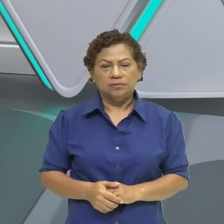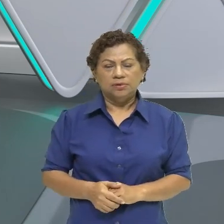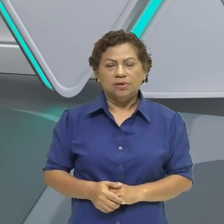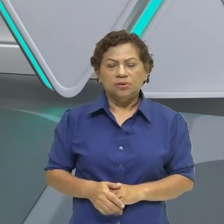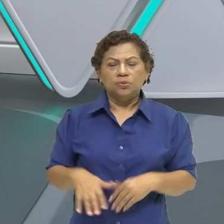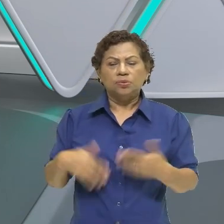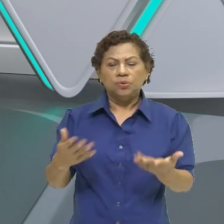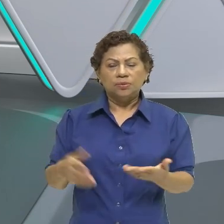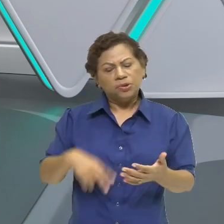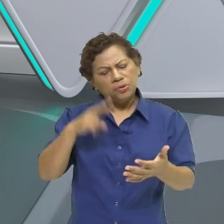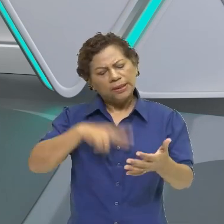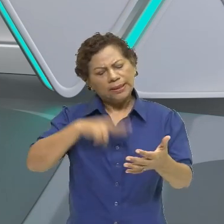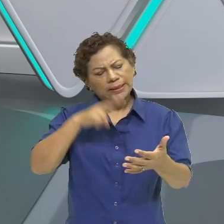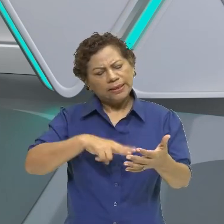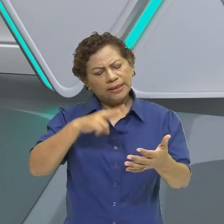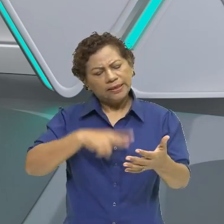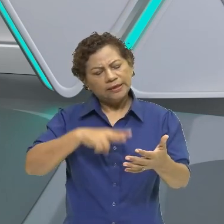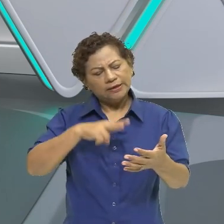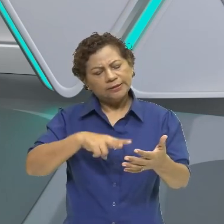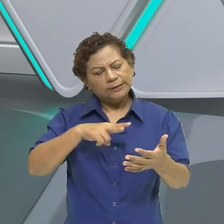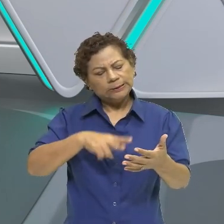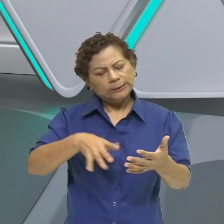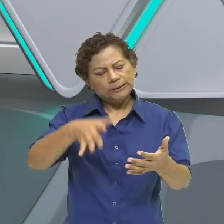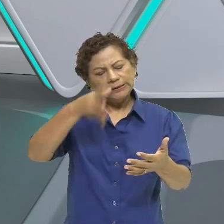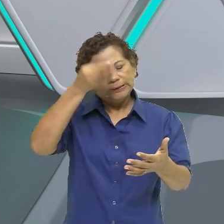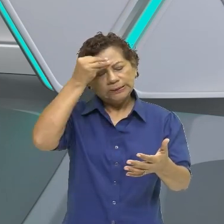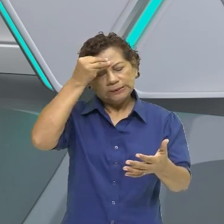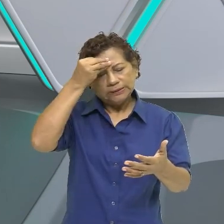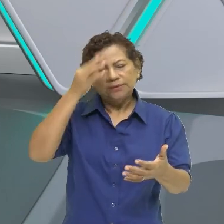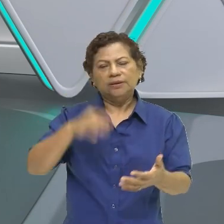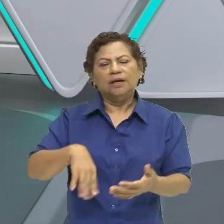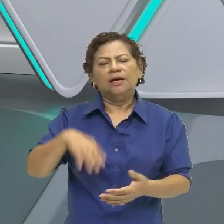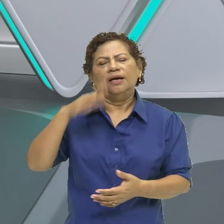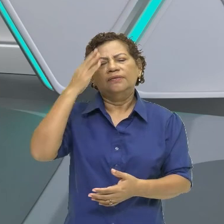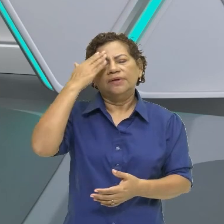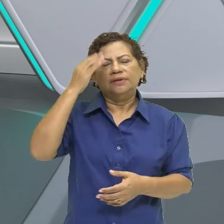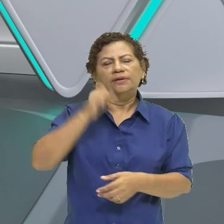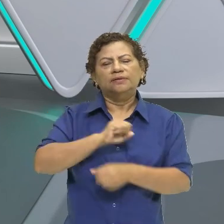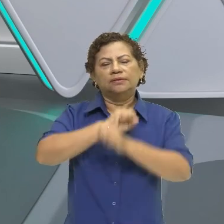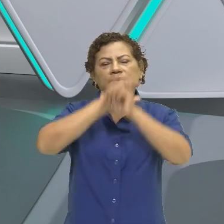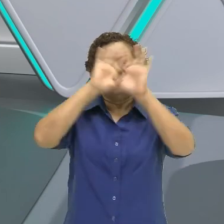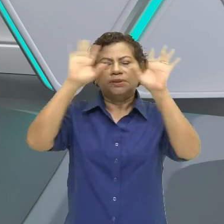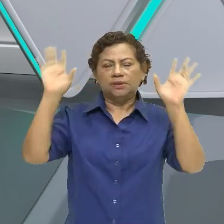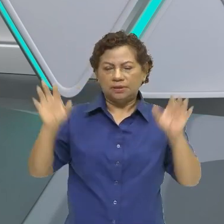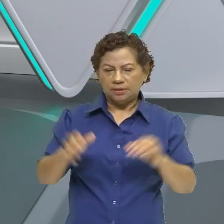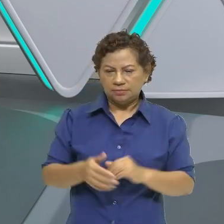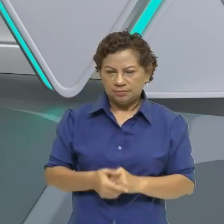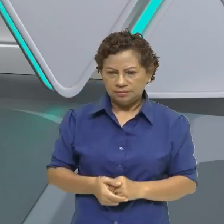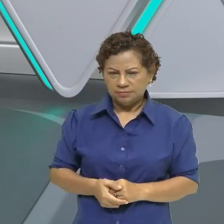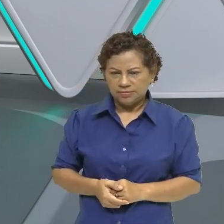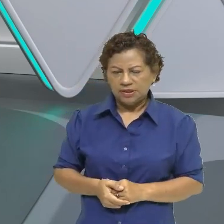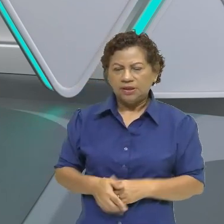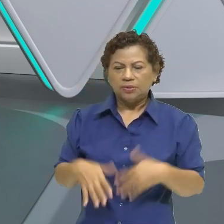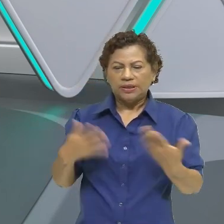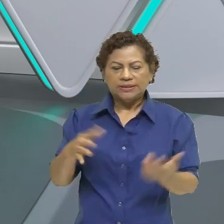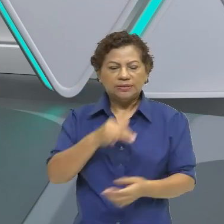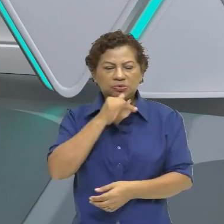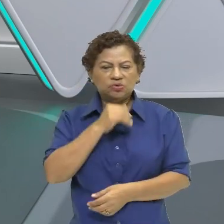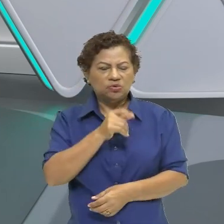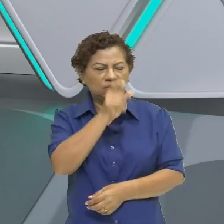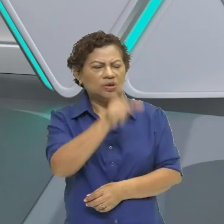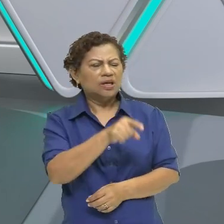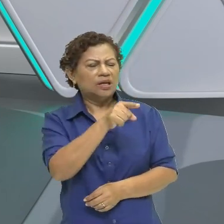conhece realmente a fundo, ela vai deixar os seus preconceitos. É como você vê uma pessoa e diz, não fui com a cara daquela pessoa,